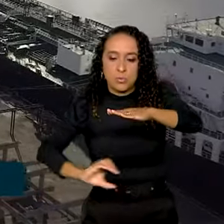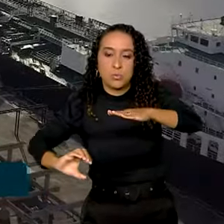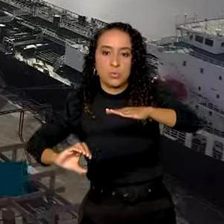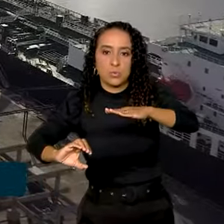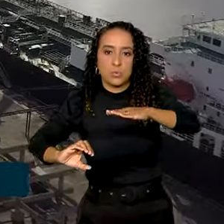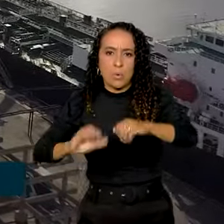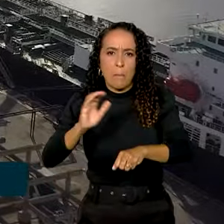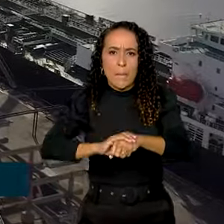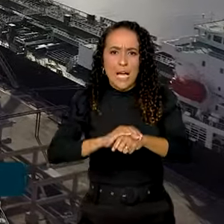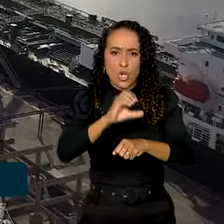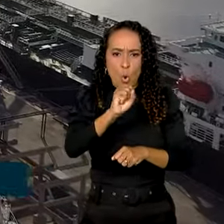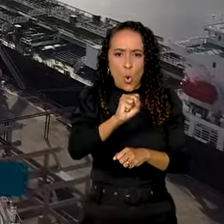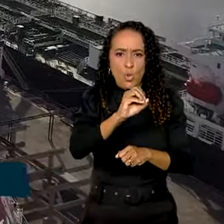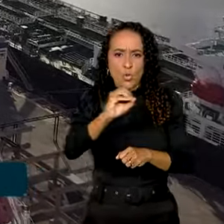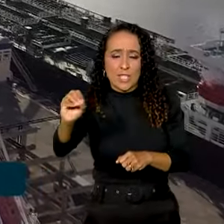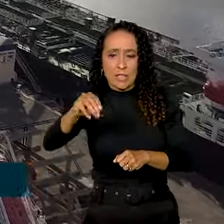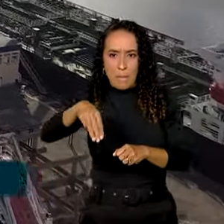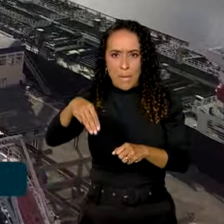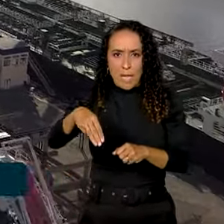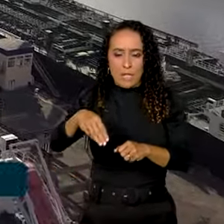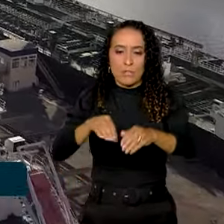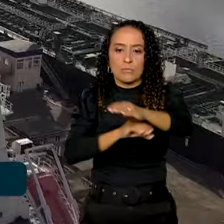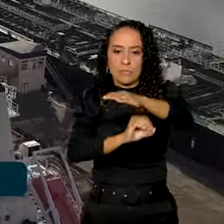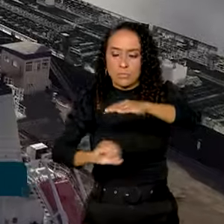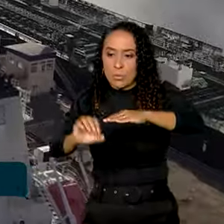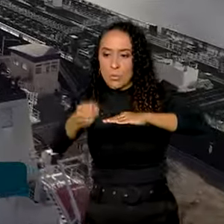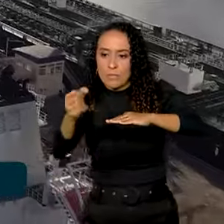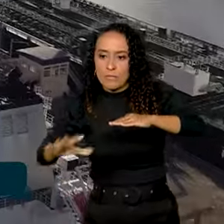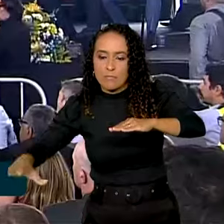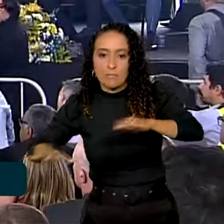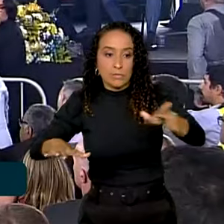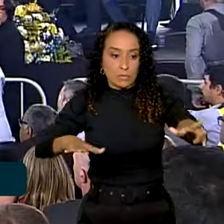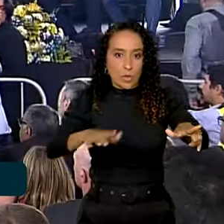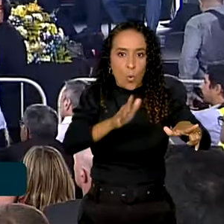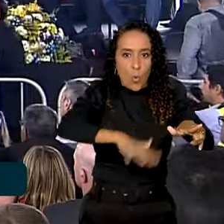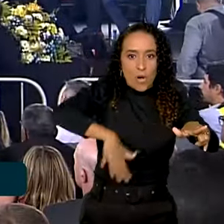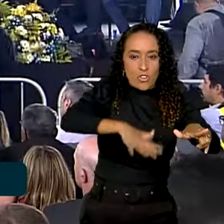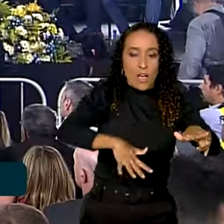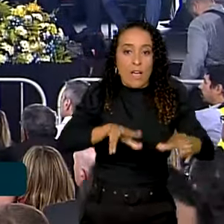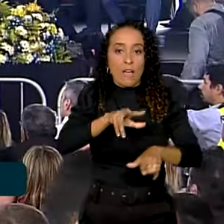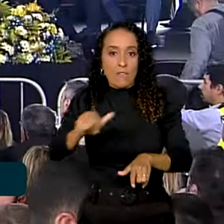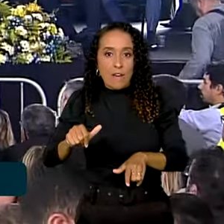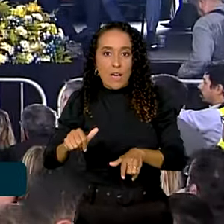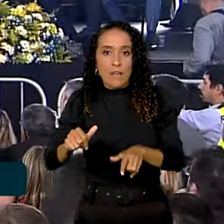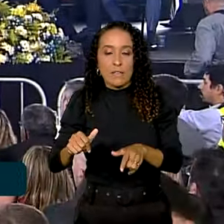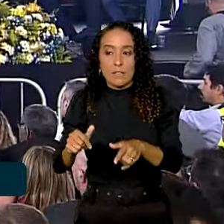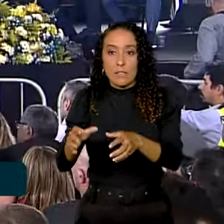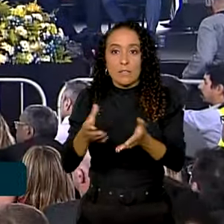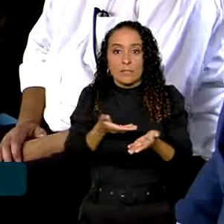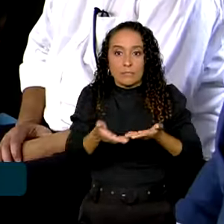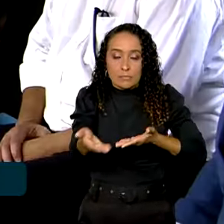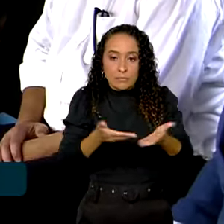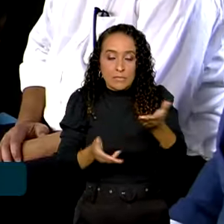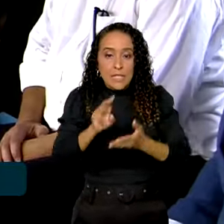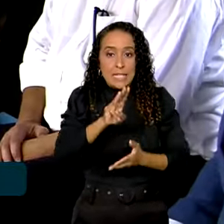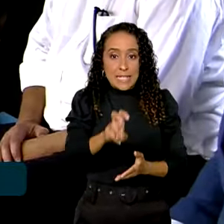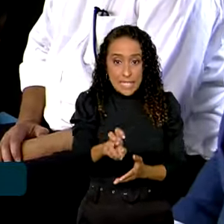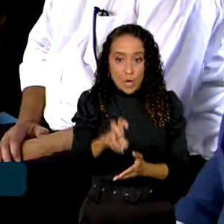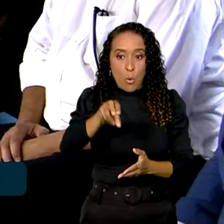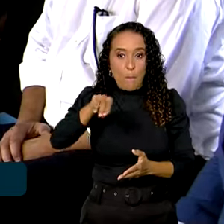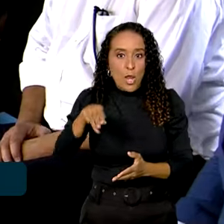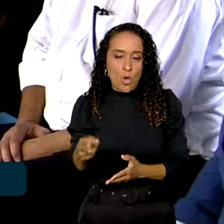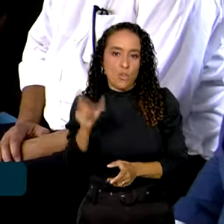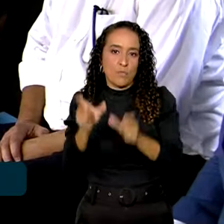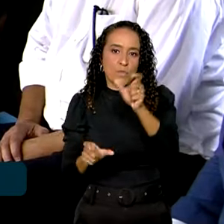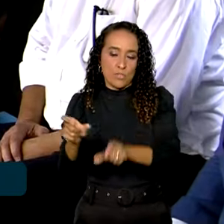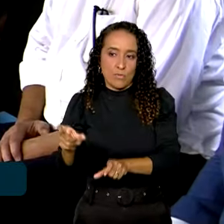com mais de 800 metros que liga Santos a Guarujá e que vai atender 5 milhões de pessoas. O senhor está